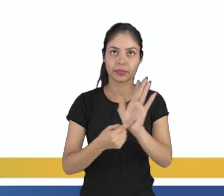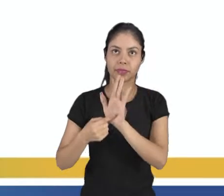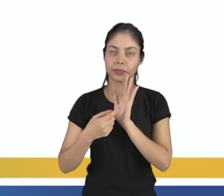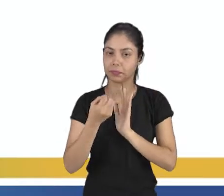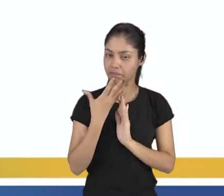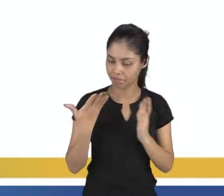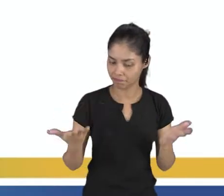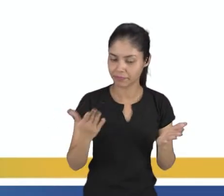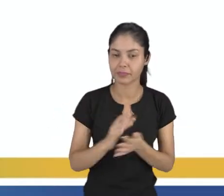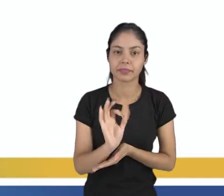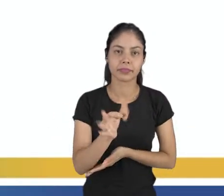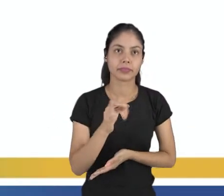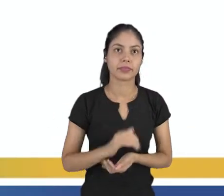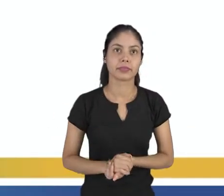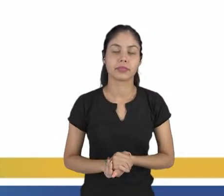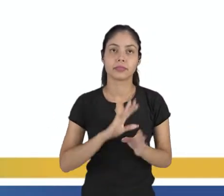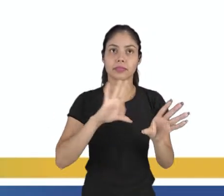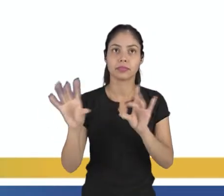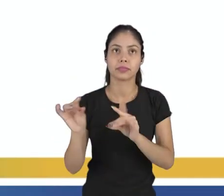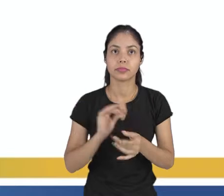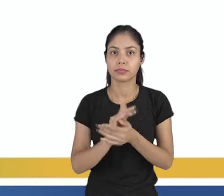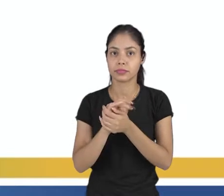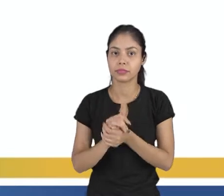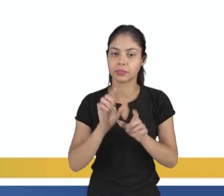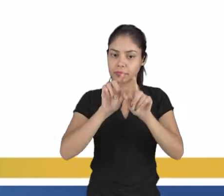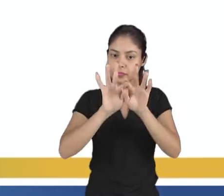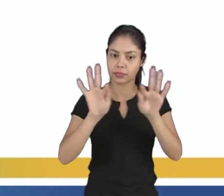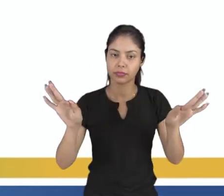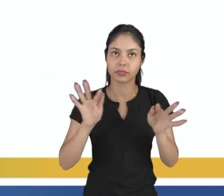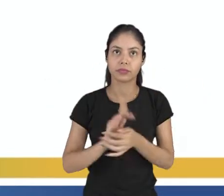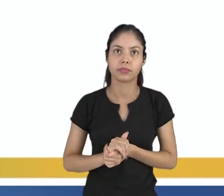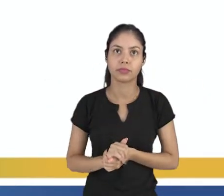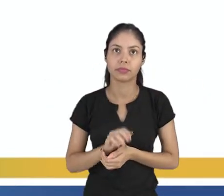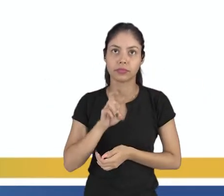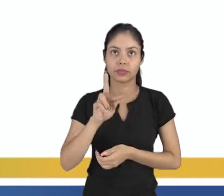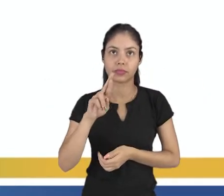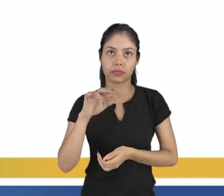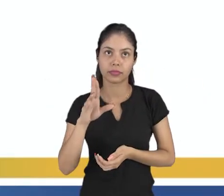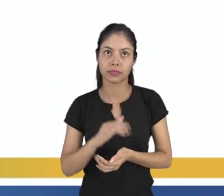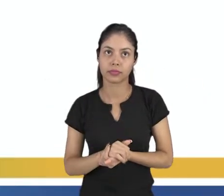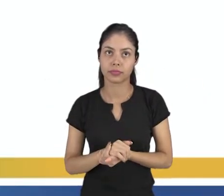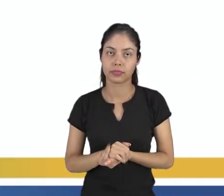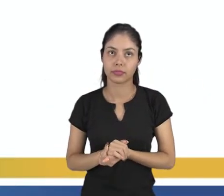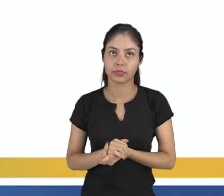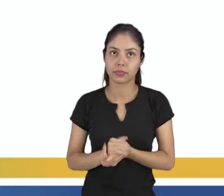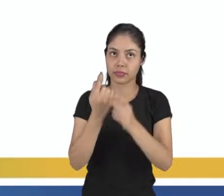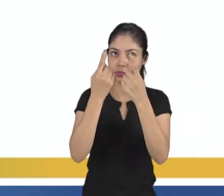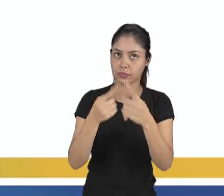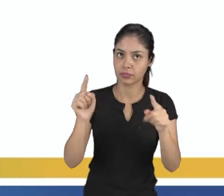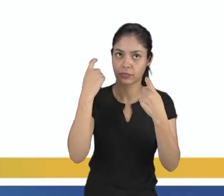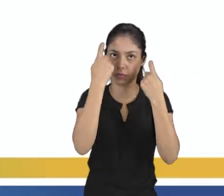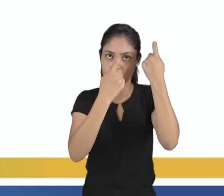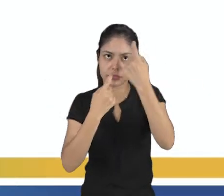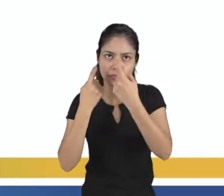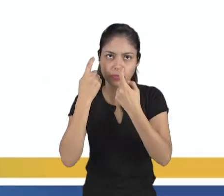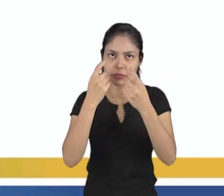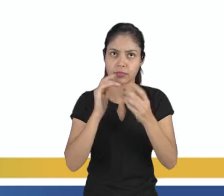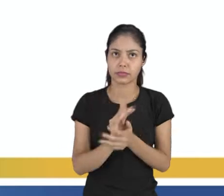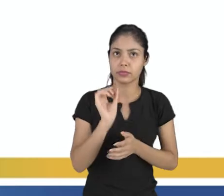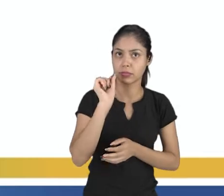essa linguagem, certo? E eu trouxe também uma frase do Victor Hugo, que diz o seguinte: a